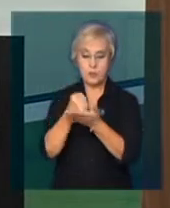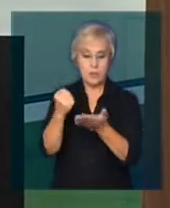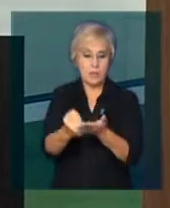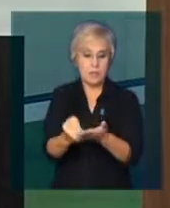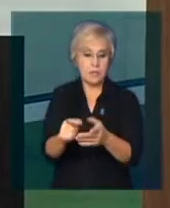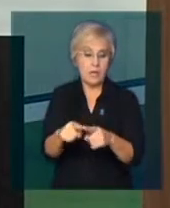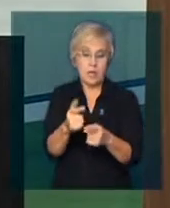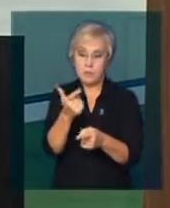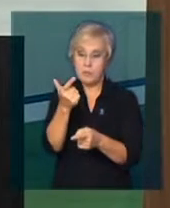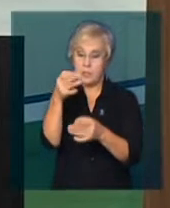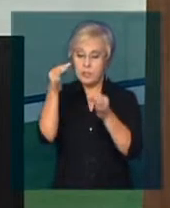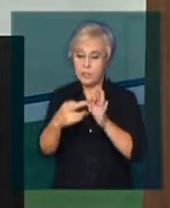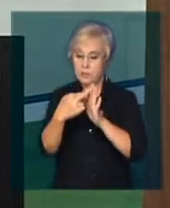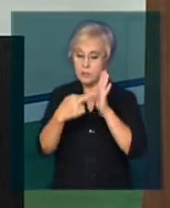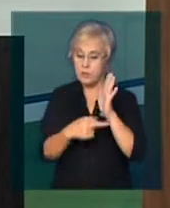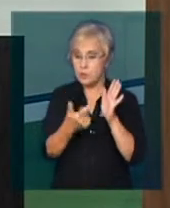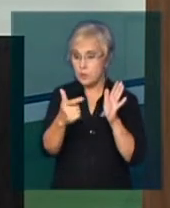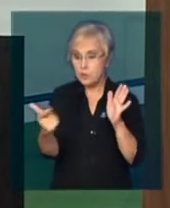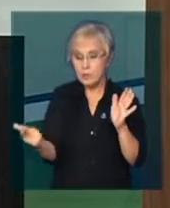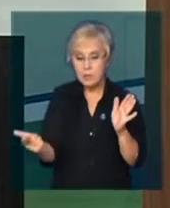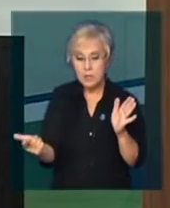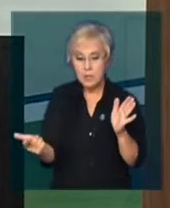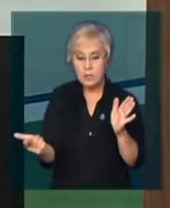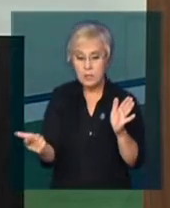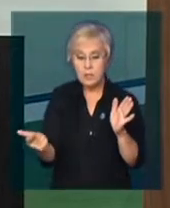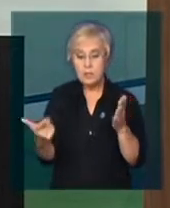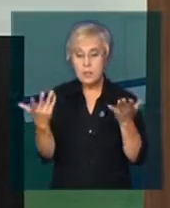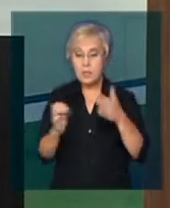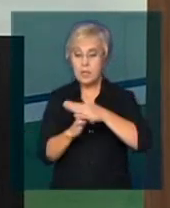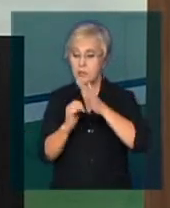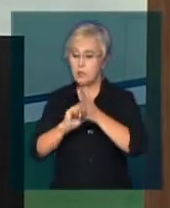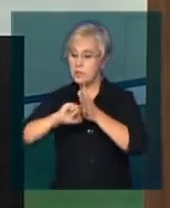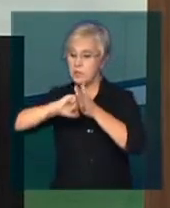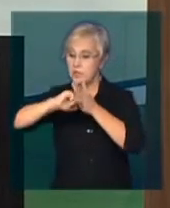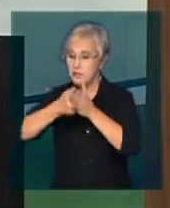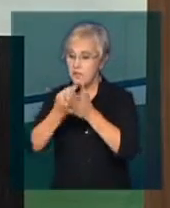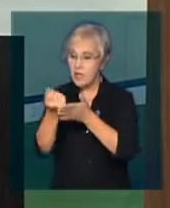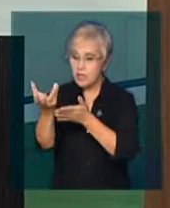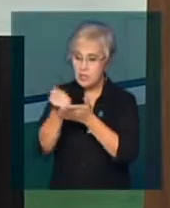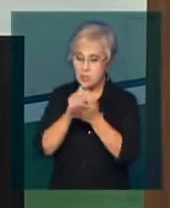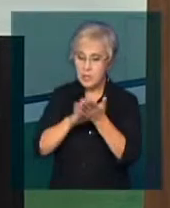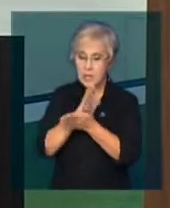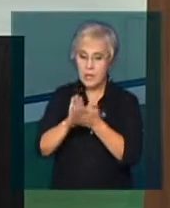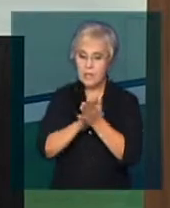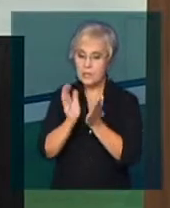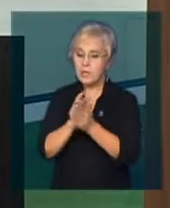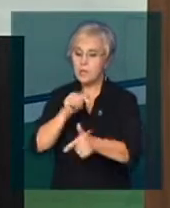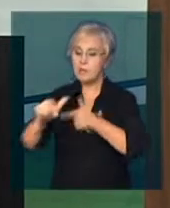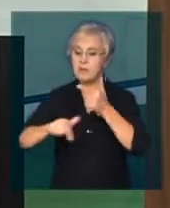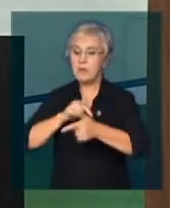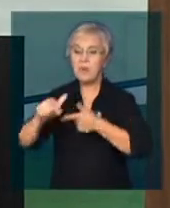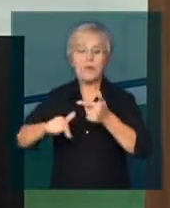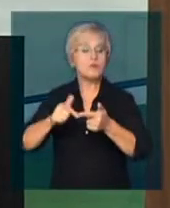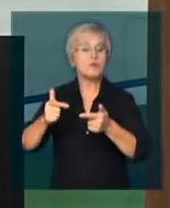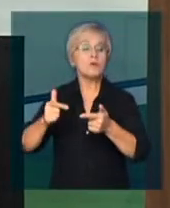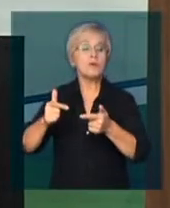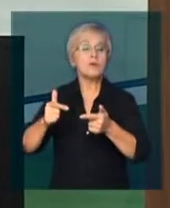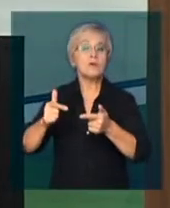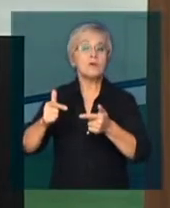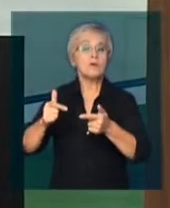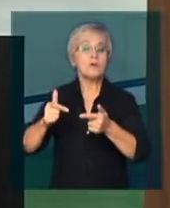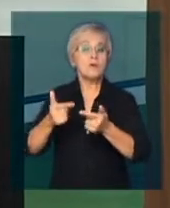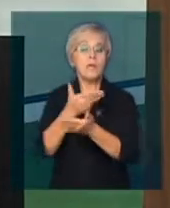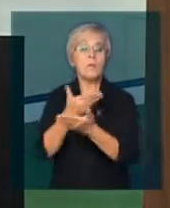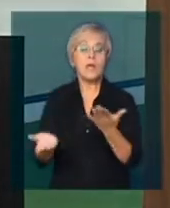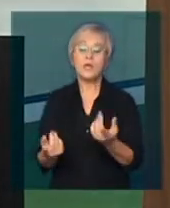não tem uma definição por lei, e, ao mesmo tempo, essa empresa fecha sem recolher as contribuições, depois monta-se uma empresa laranja